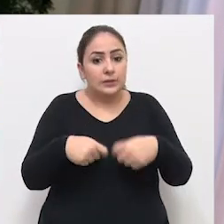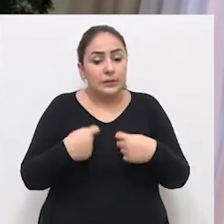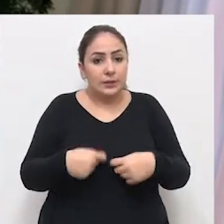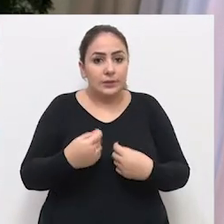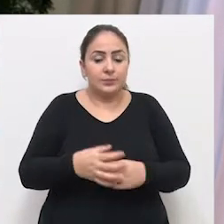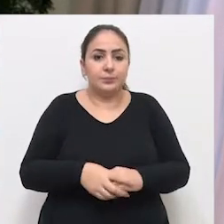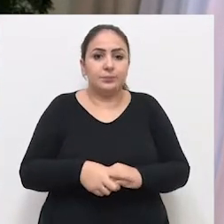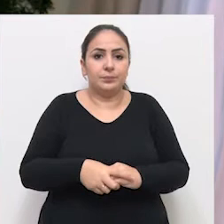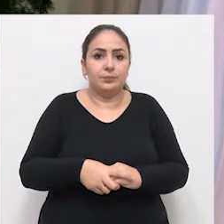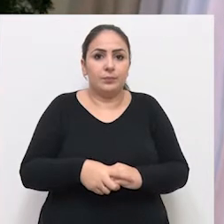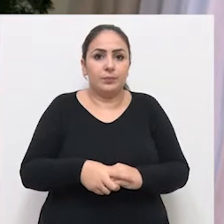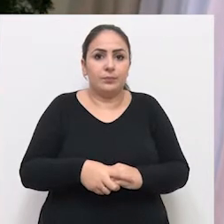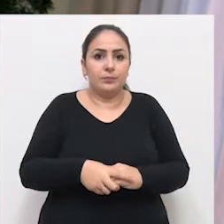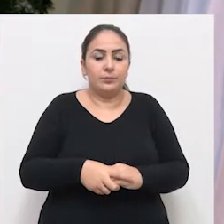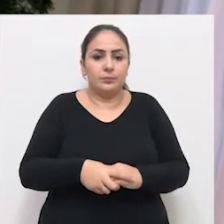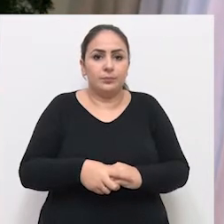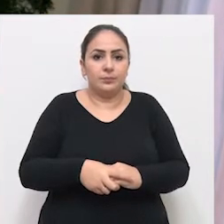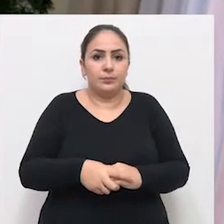sanitárias necessárias,